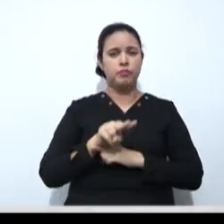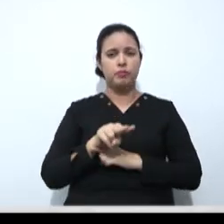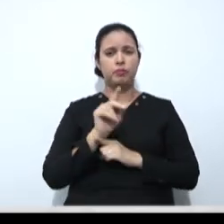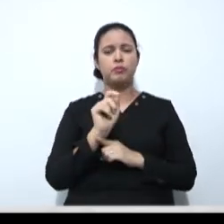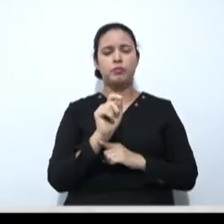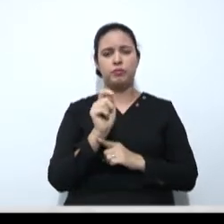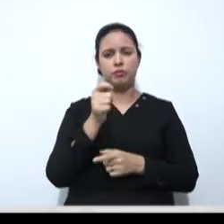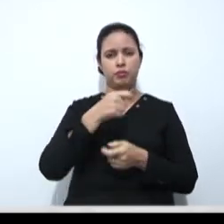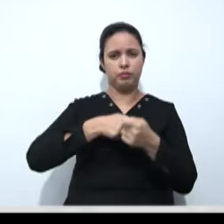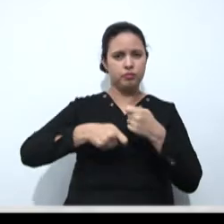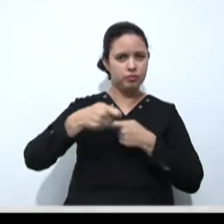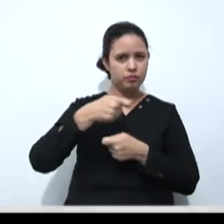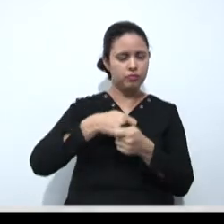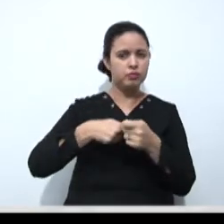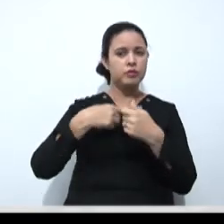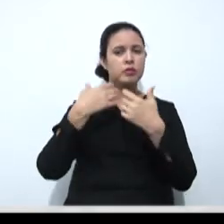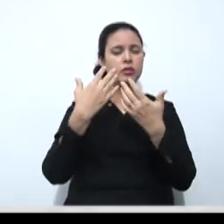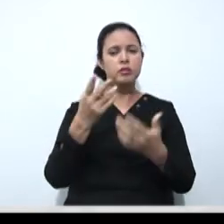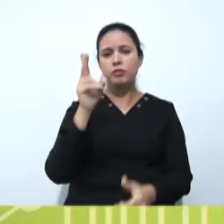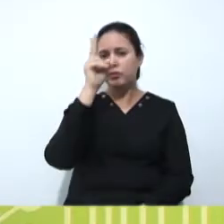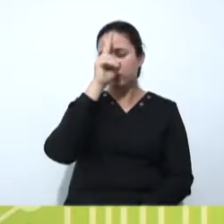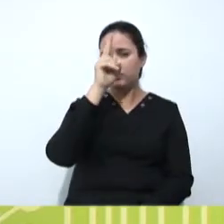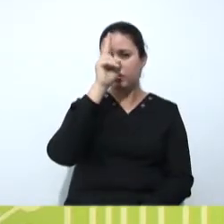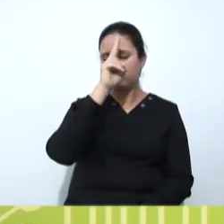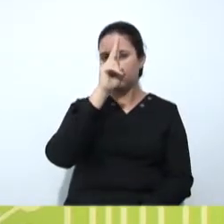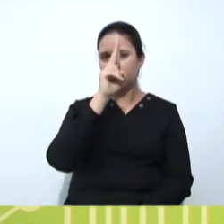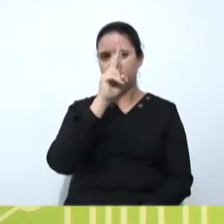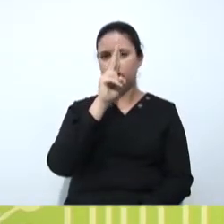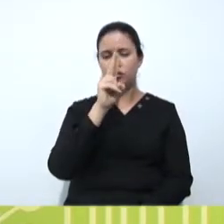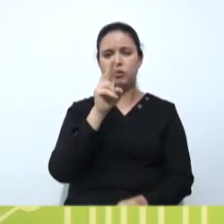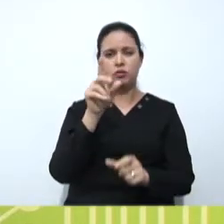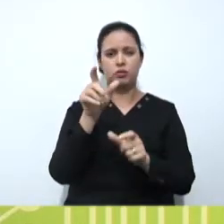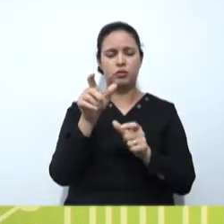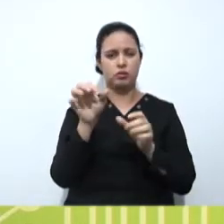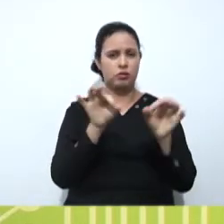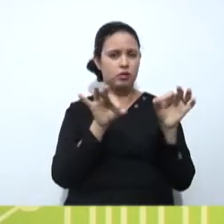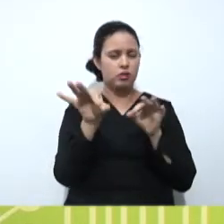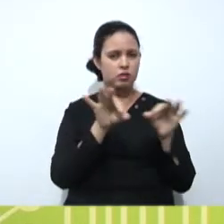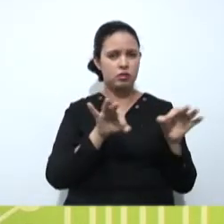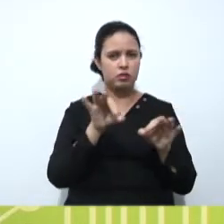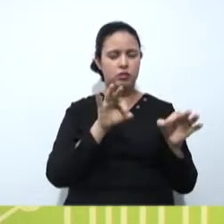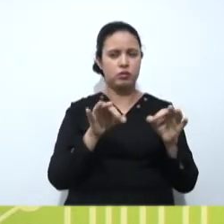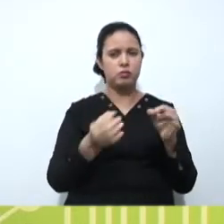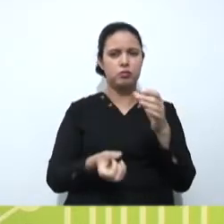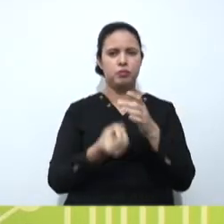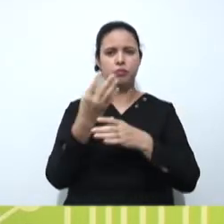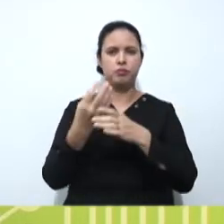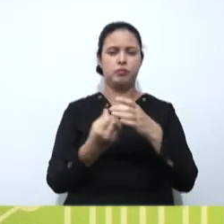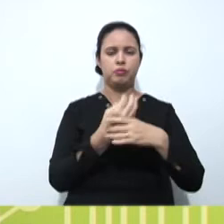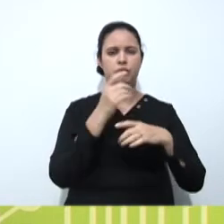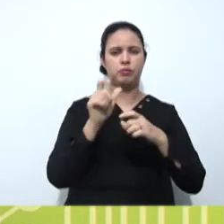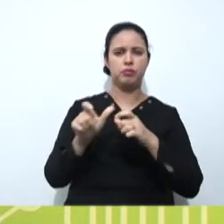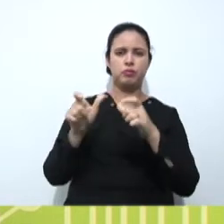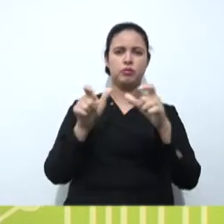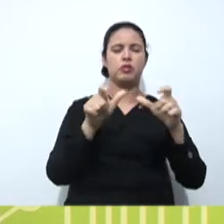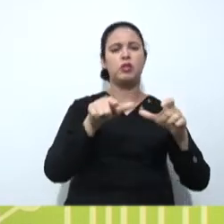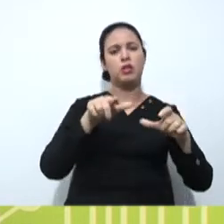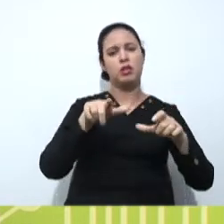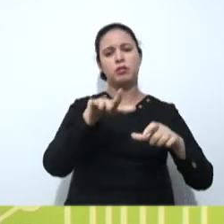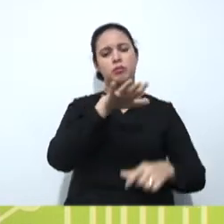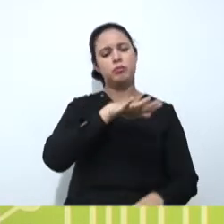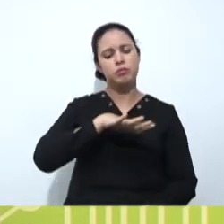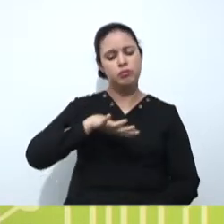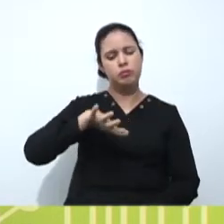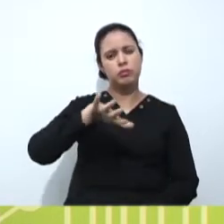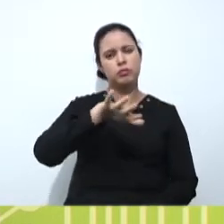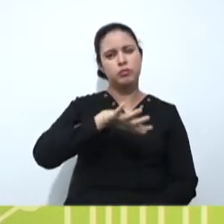de negócios. Então, só para a gente relembrar aqui, o arranjo produtivo local é aquela região que mobiliza